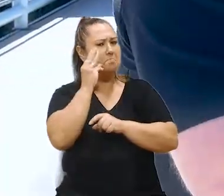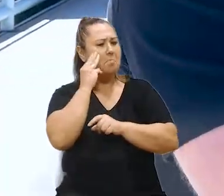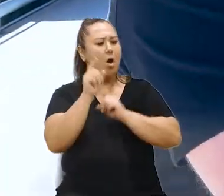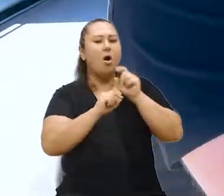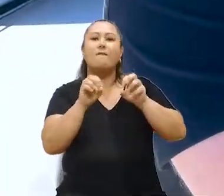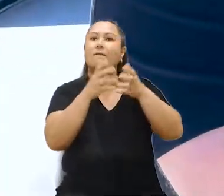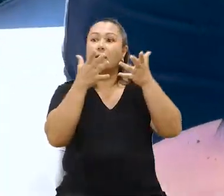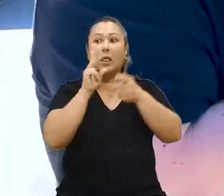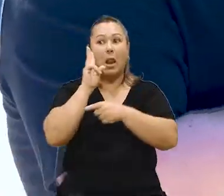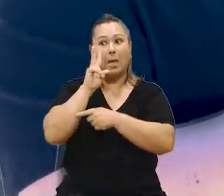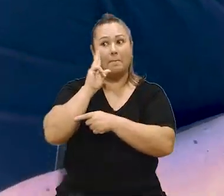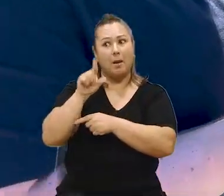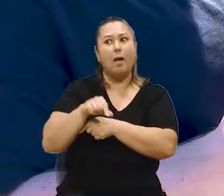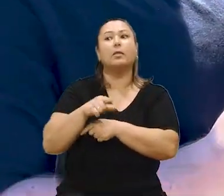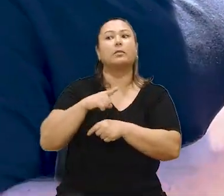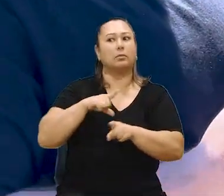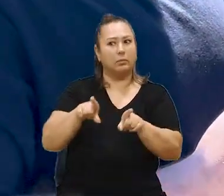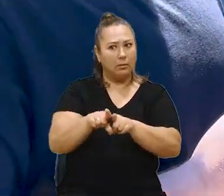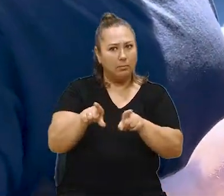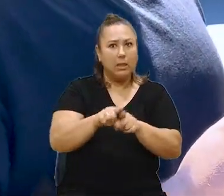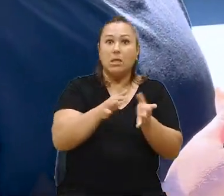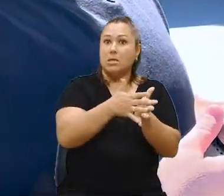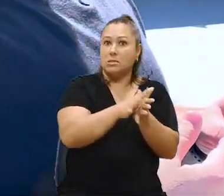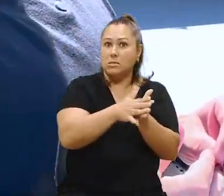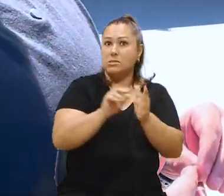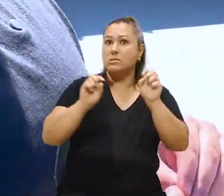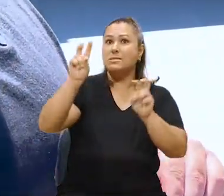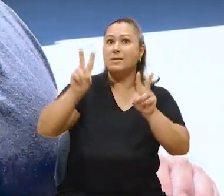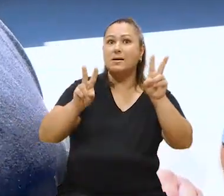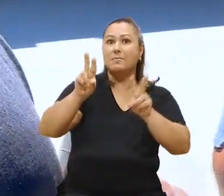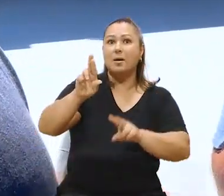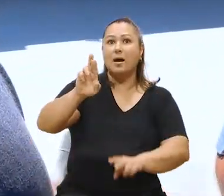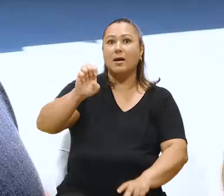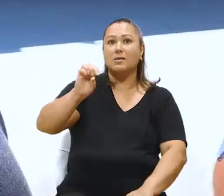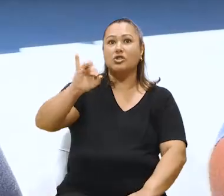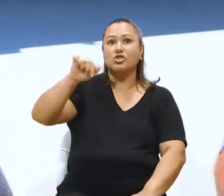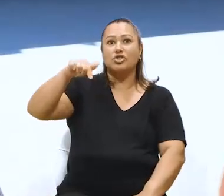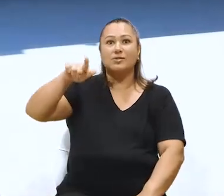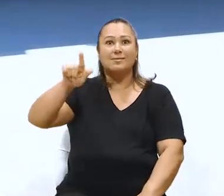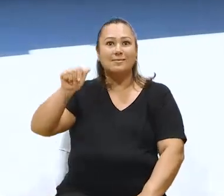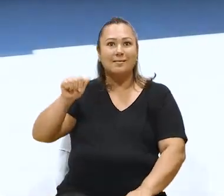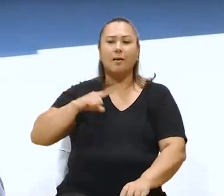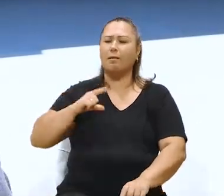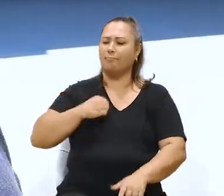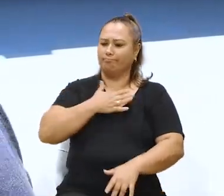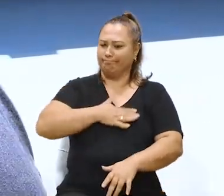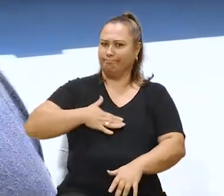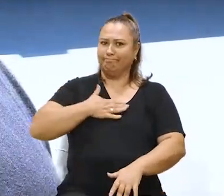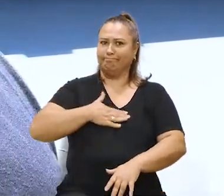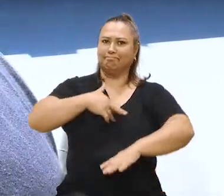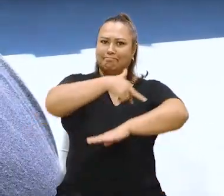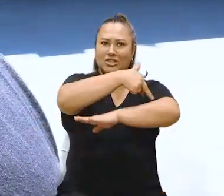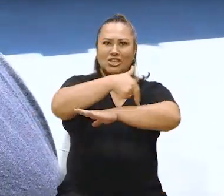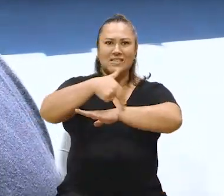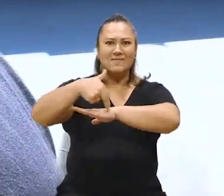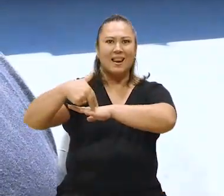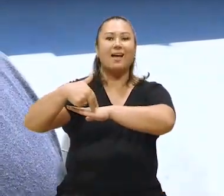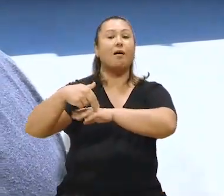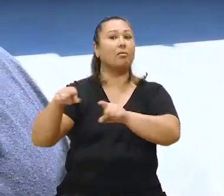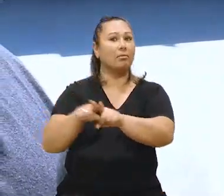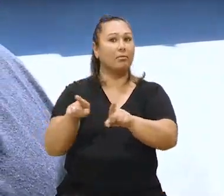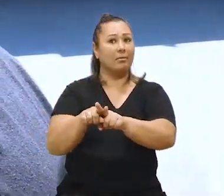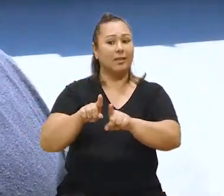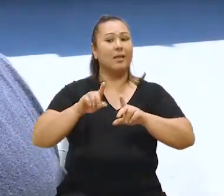festa? Deixa eu te lembrar, a Festa da Uva foi samba enredo da Escola de Samba Restinga e eu tive o prazer de desfilar